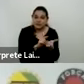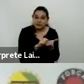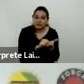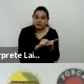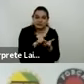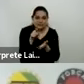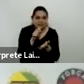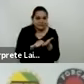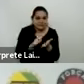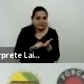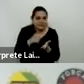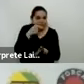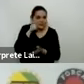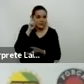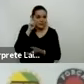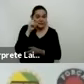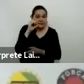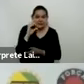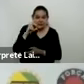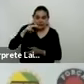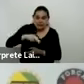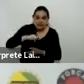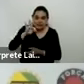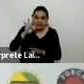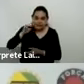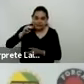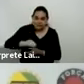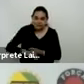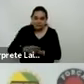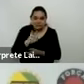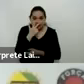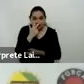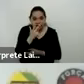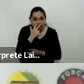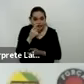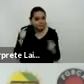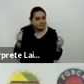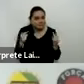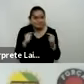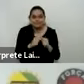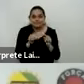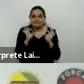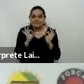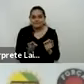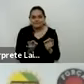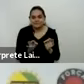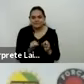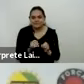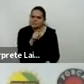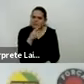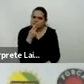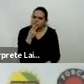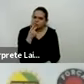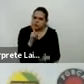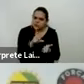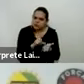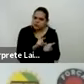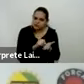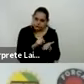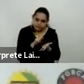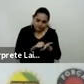a CNTM, porque, como sempre, eu acho extremamente oportuno. Você diz no seu artigo de